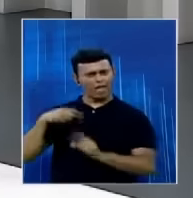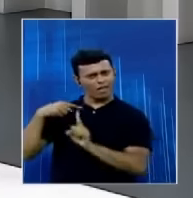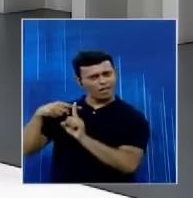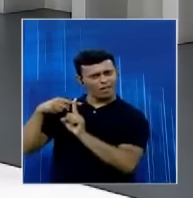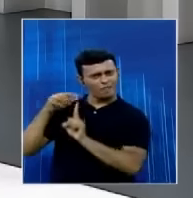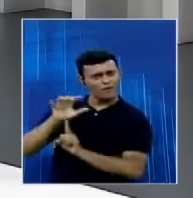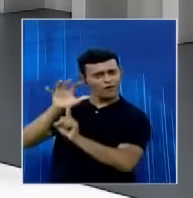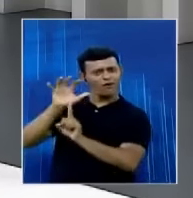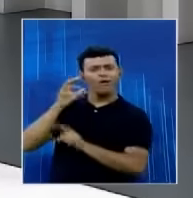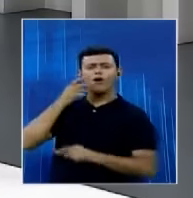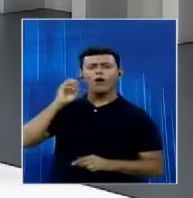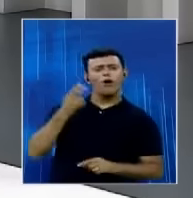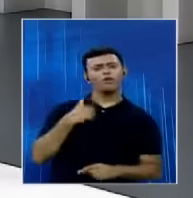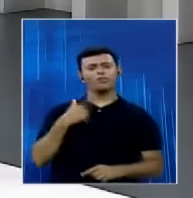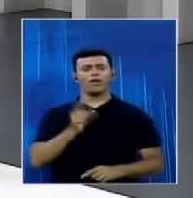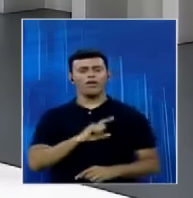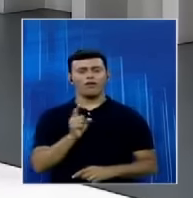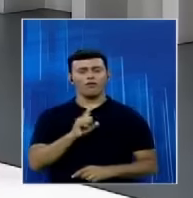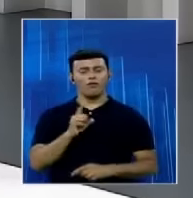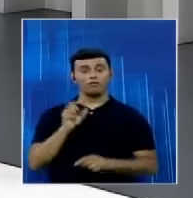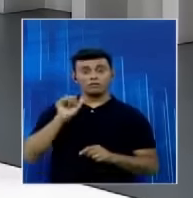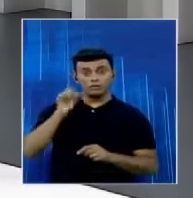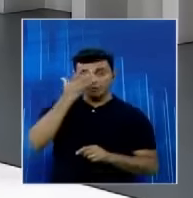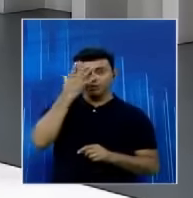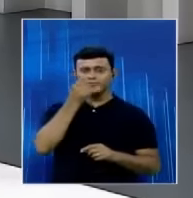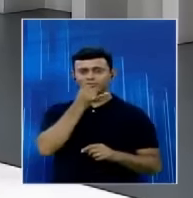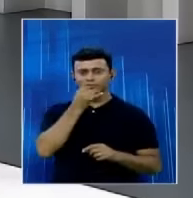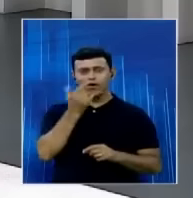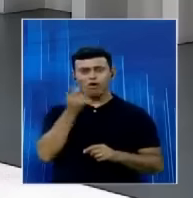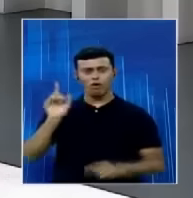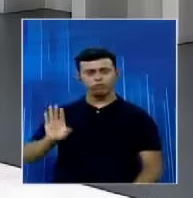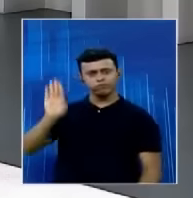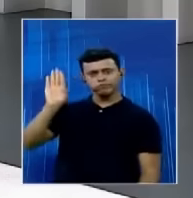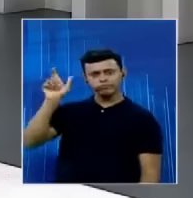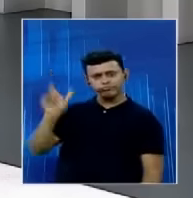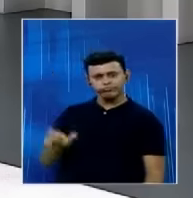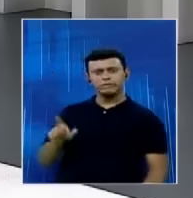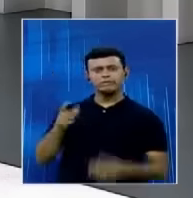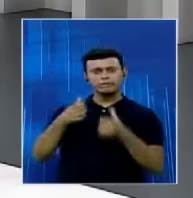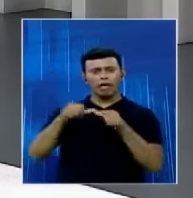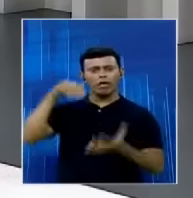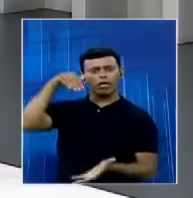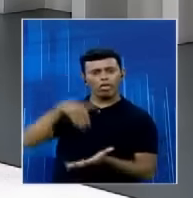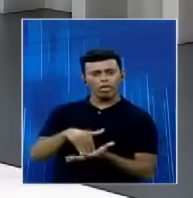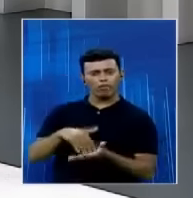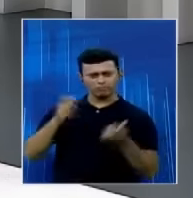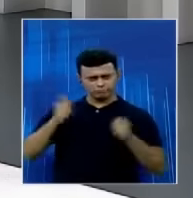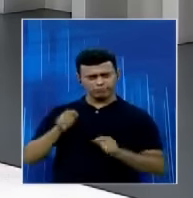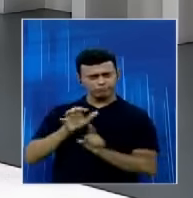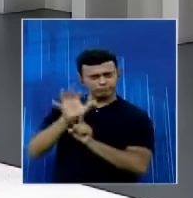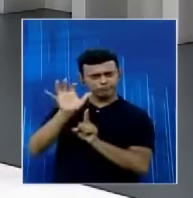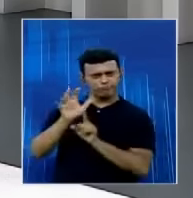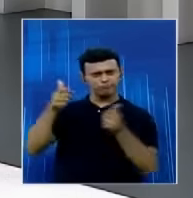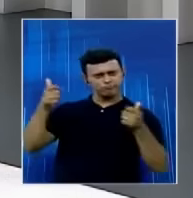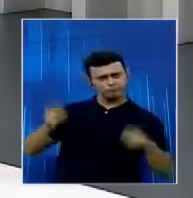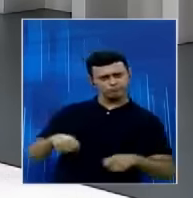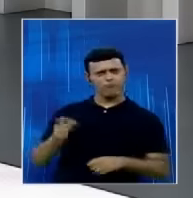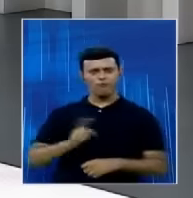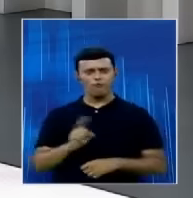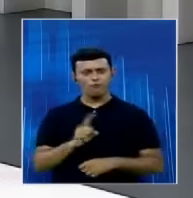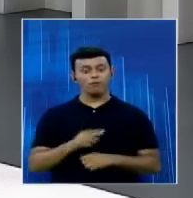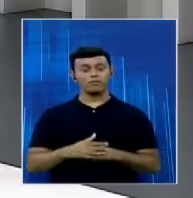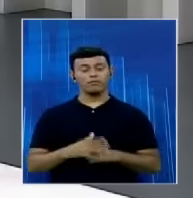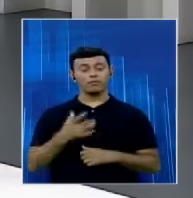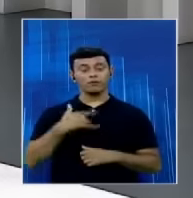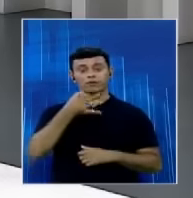no lado positivo, para quem está mais atrás nessas pesquisas, então? Você vê o seguinte, é o que nós estávamos comentando, um debate como